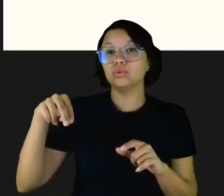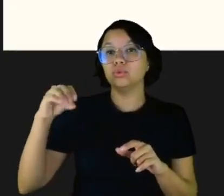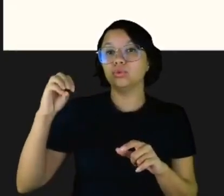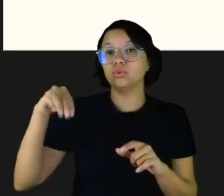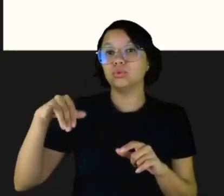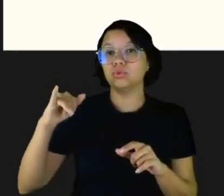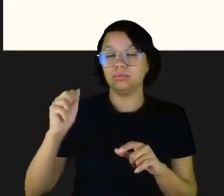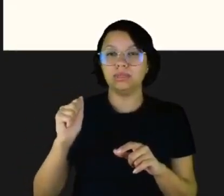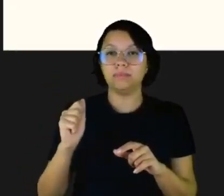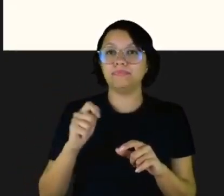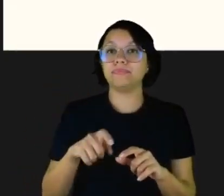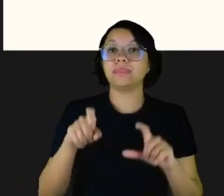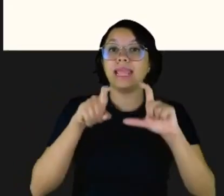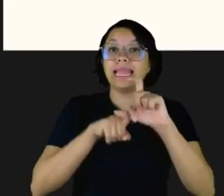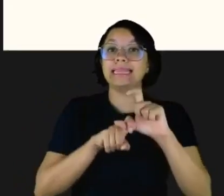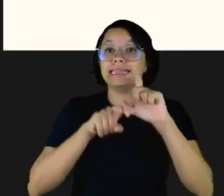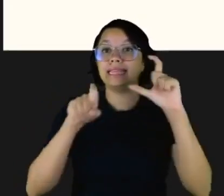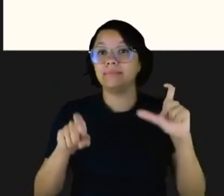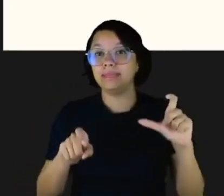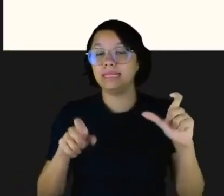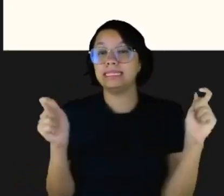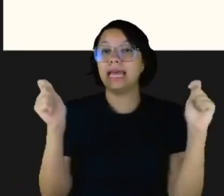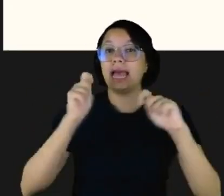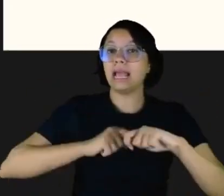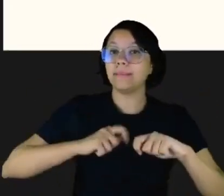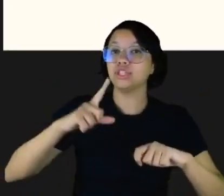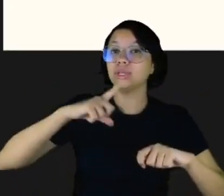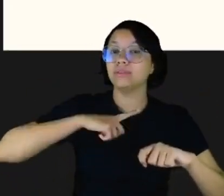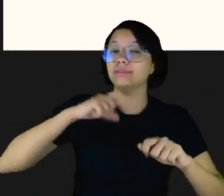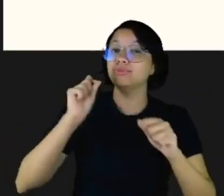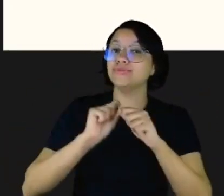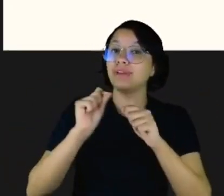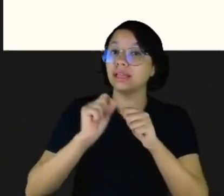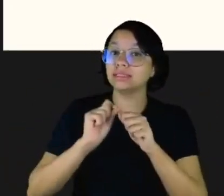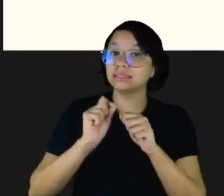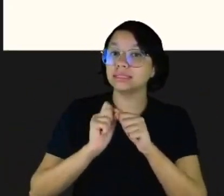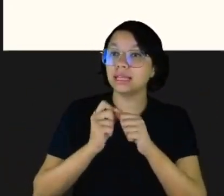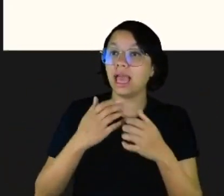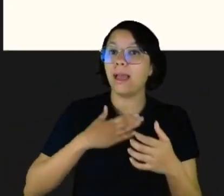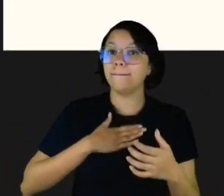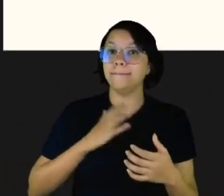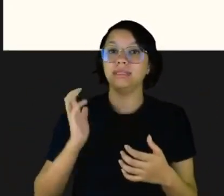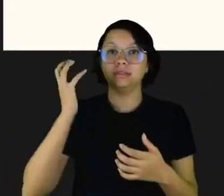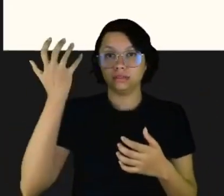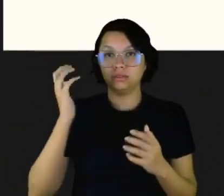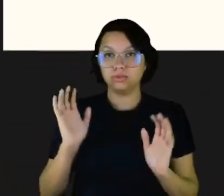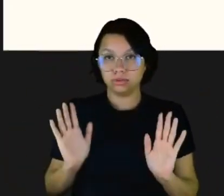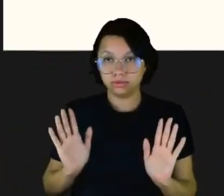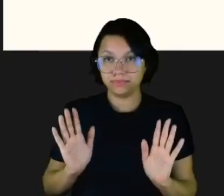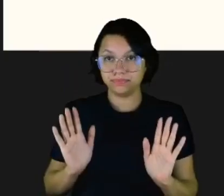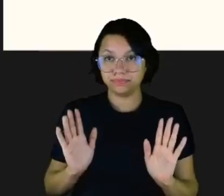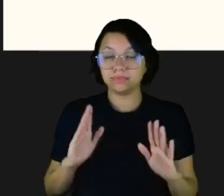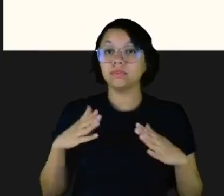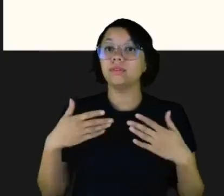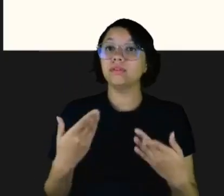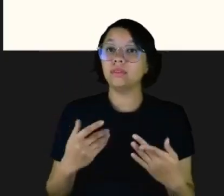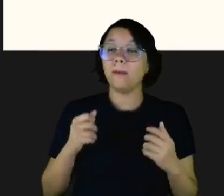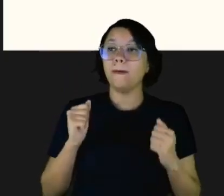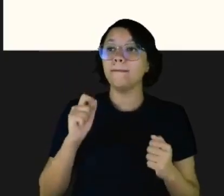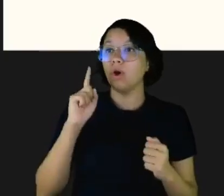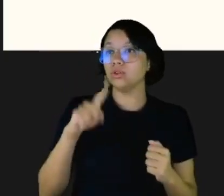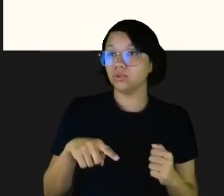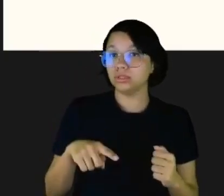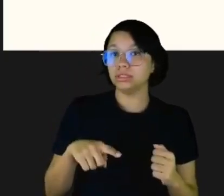Independência é a capacidade que eu tenho de realizar as minhas decisões. Então, eu posso ser